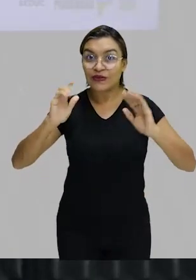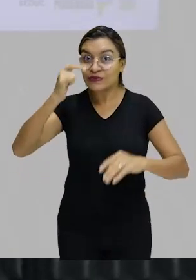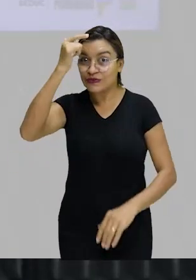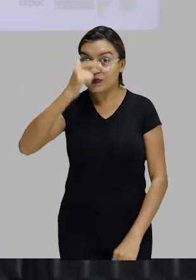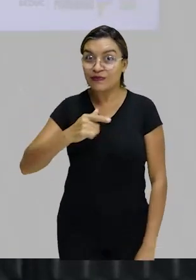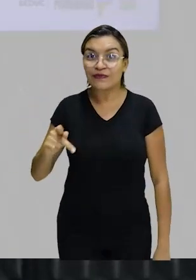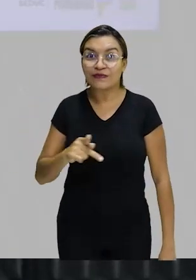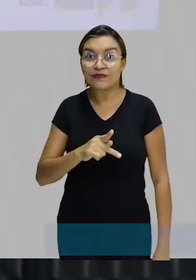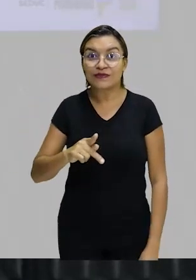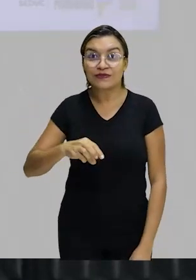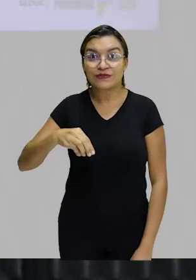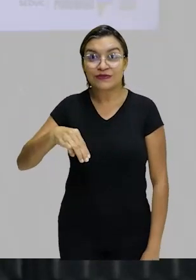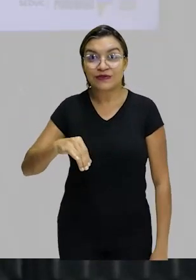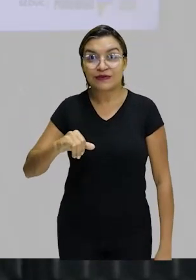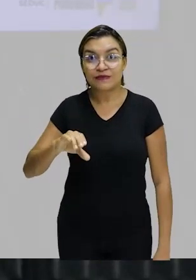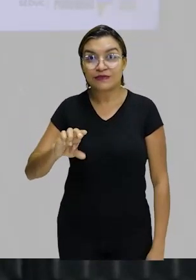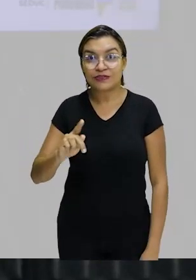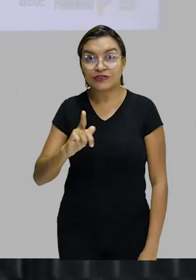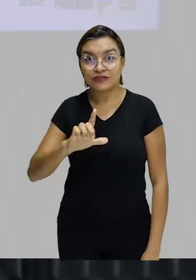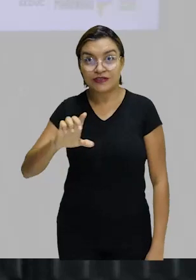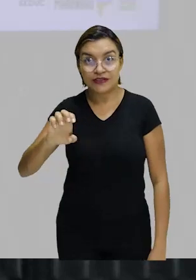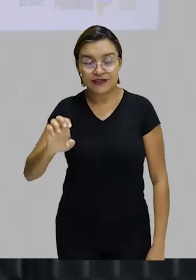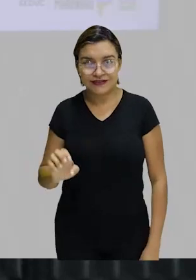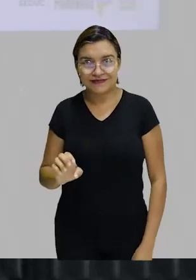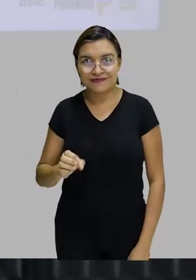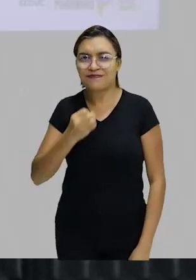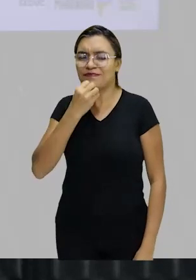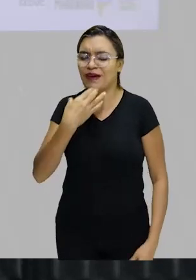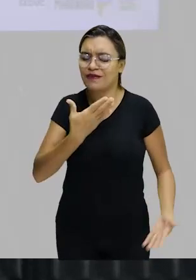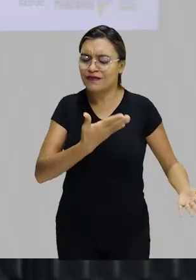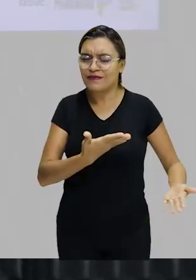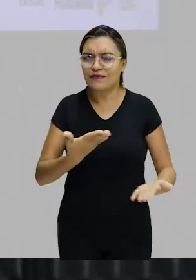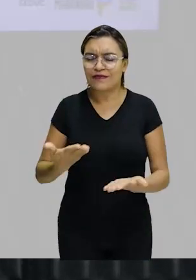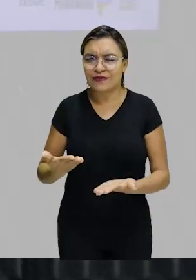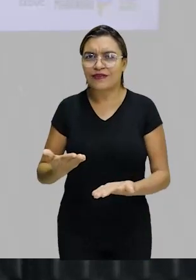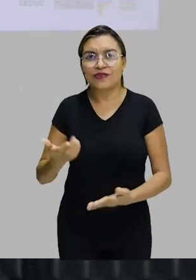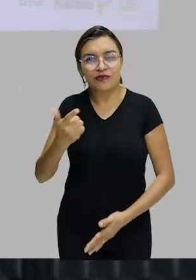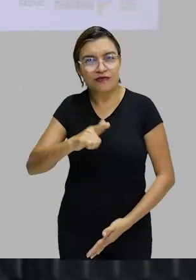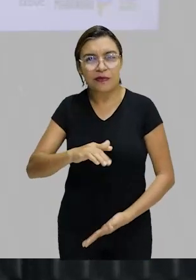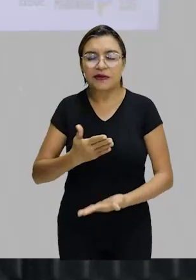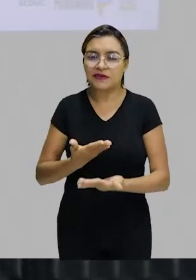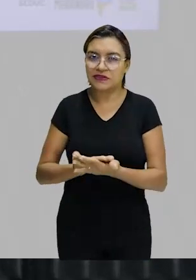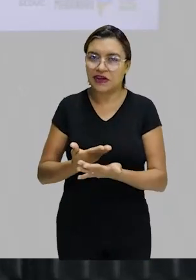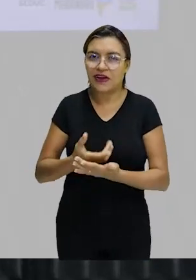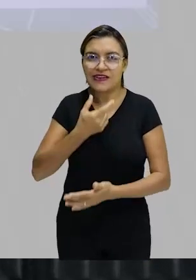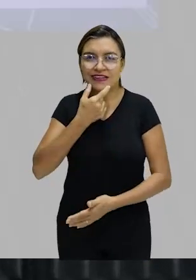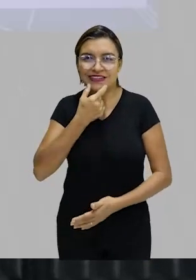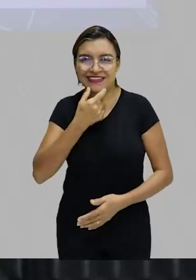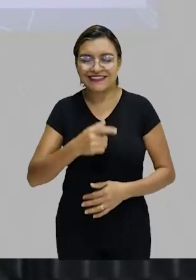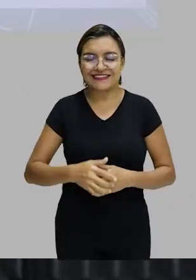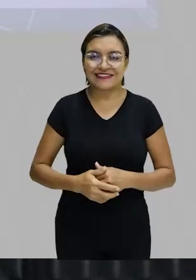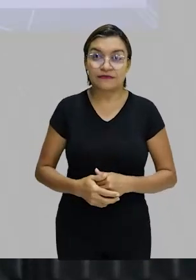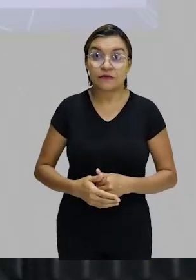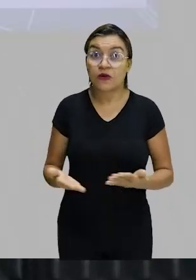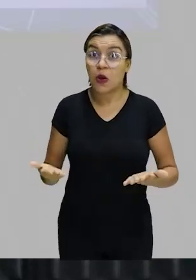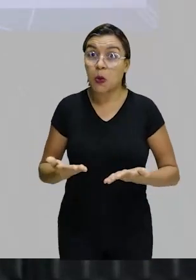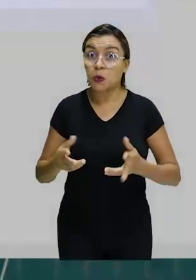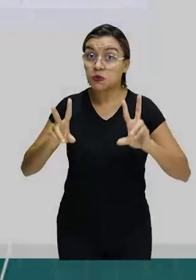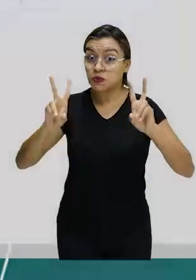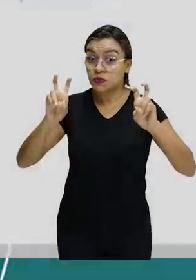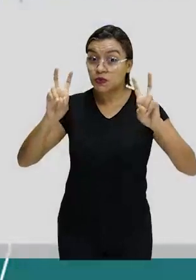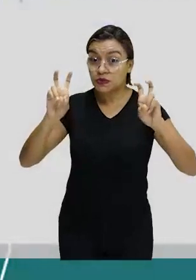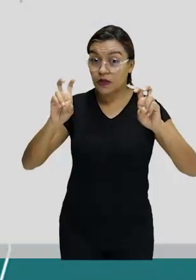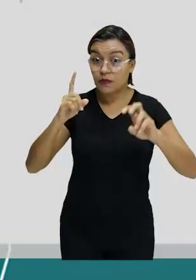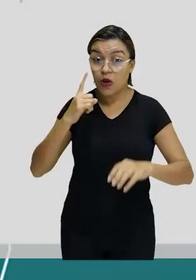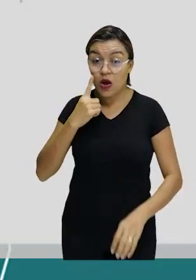welcome to our English class. I'm teacher Michelle. Olá, pessoal, sejam bem-vindos a mais uma aula de inglês. Eu sou a professora Michelle. Hoje nós vamos falar de